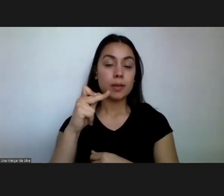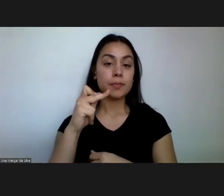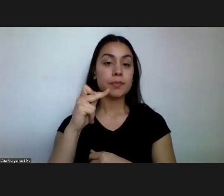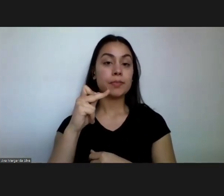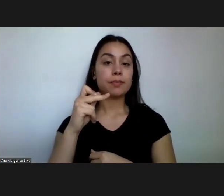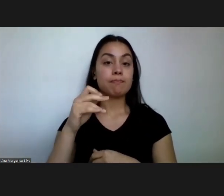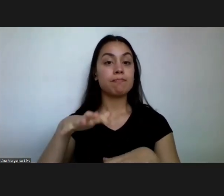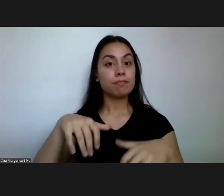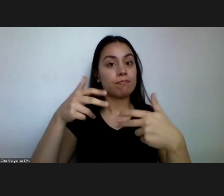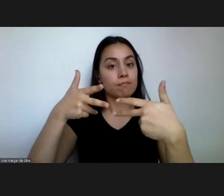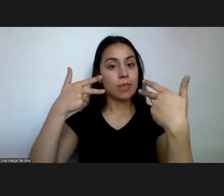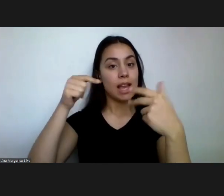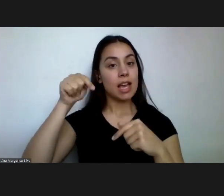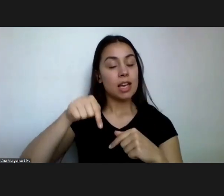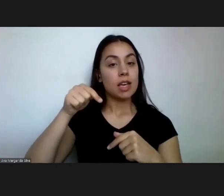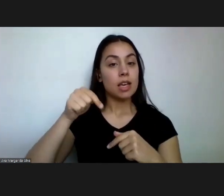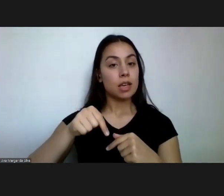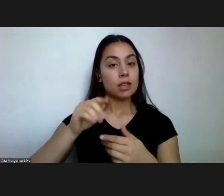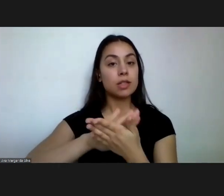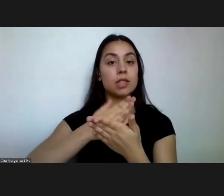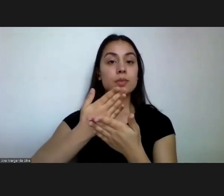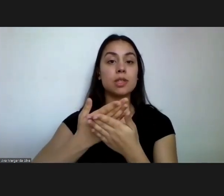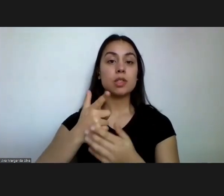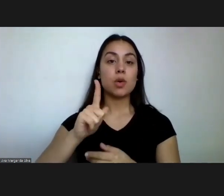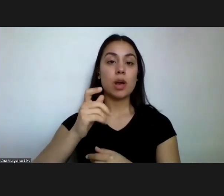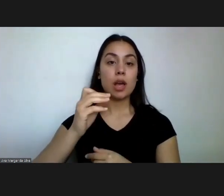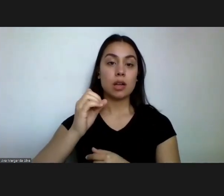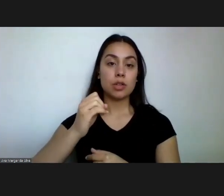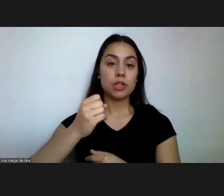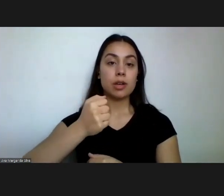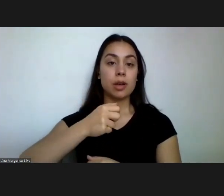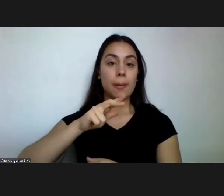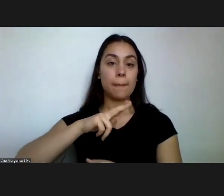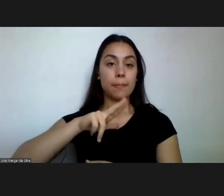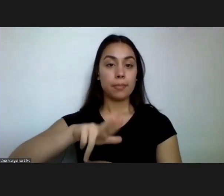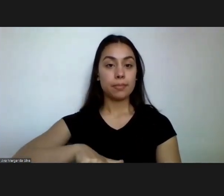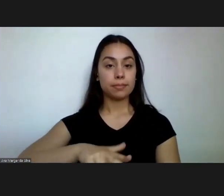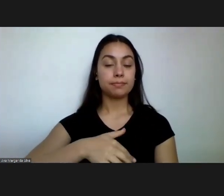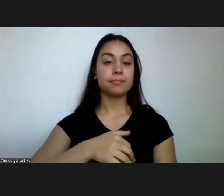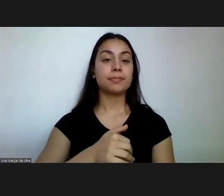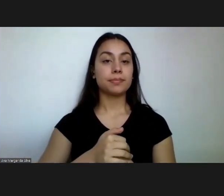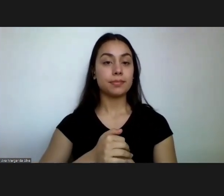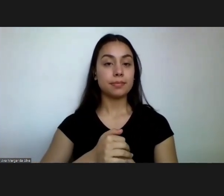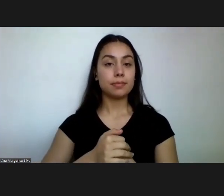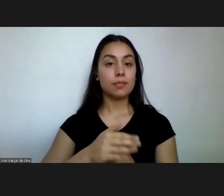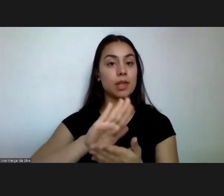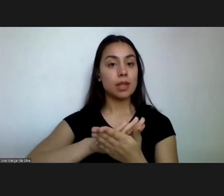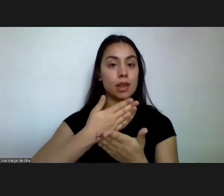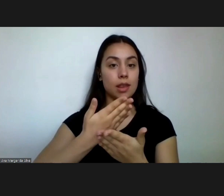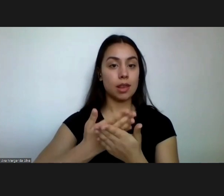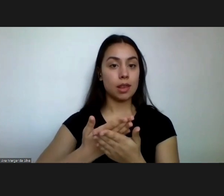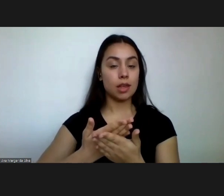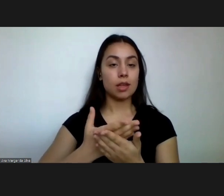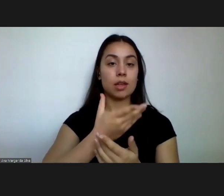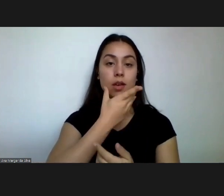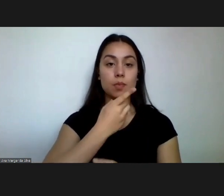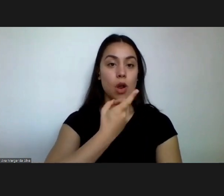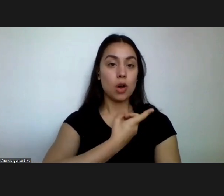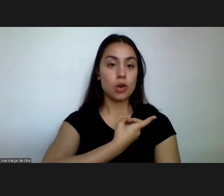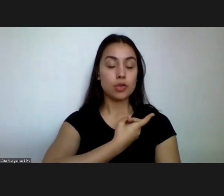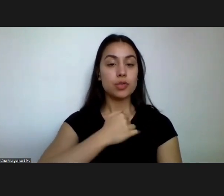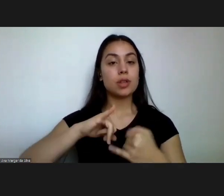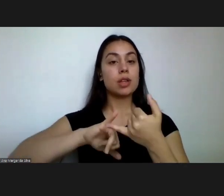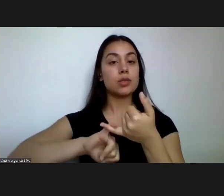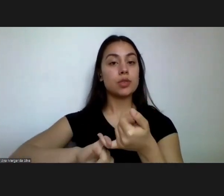terá interpretação para a língua gestual portuguesa, assegurada pela intérprete Ana Margarida, da Associação de